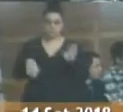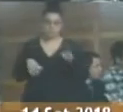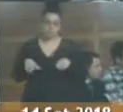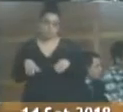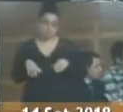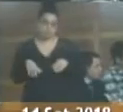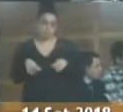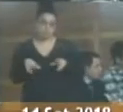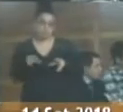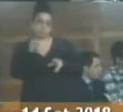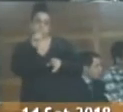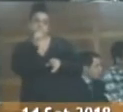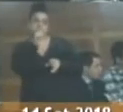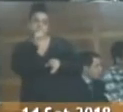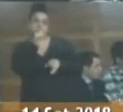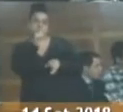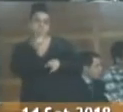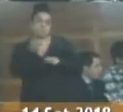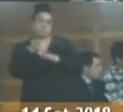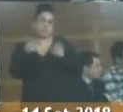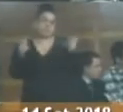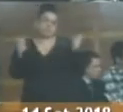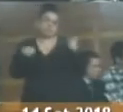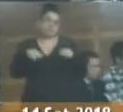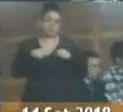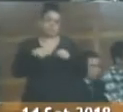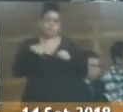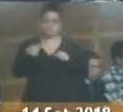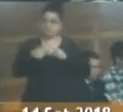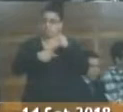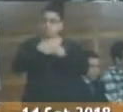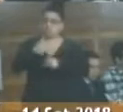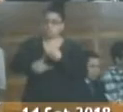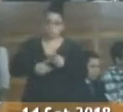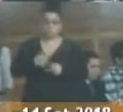da energia. Então, a gente pode montar um grupo de trabalho e ir